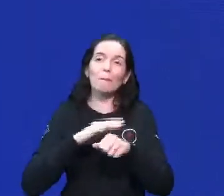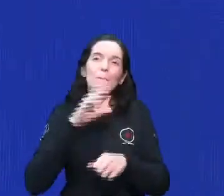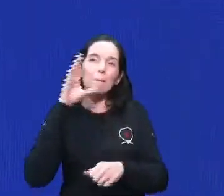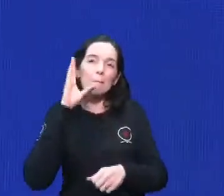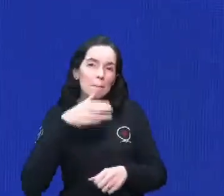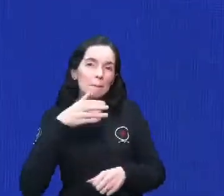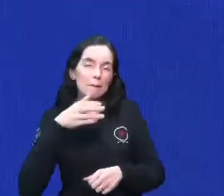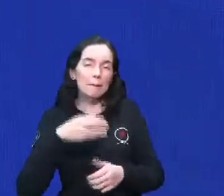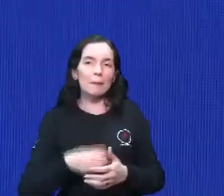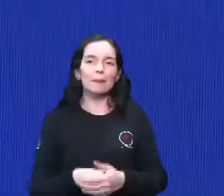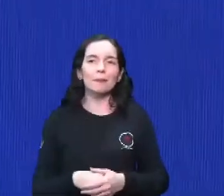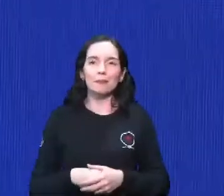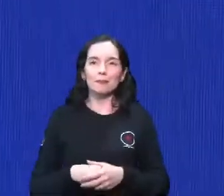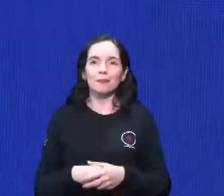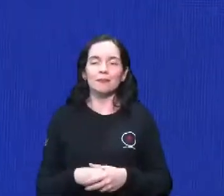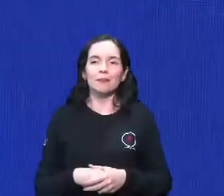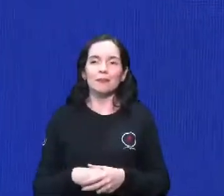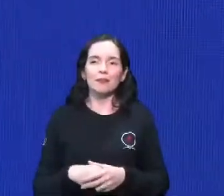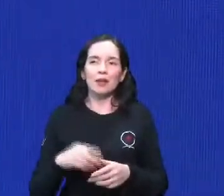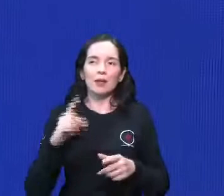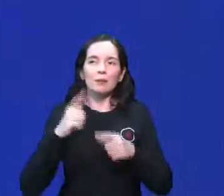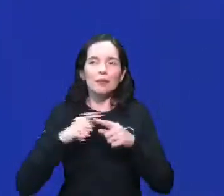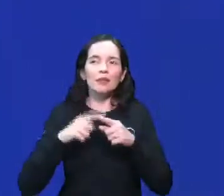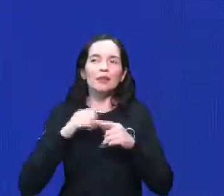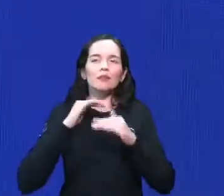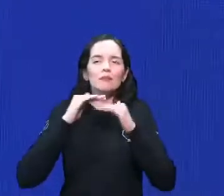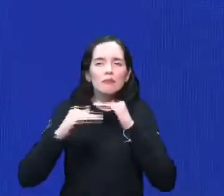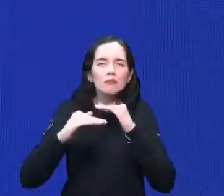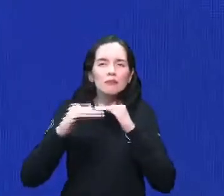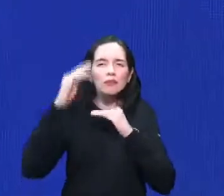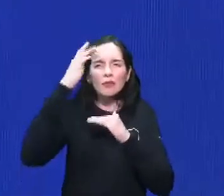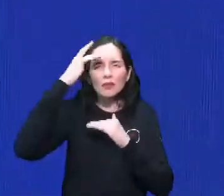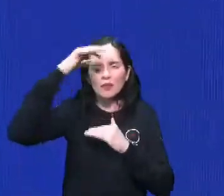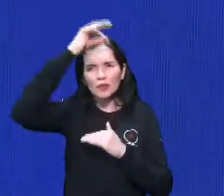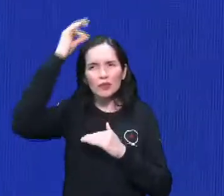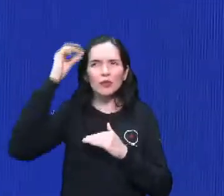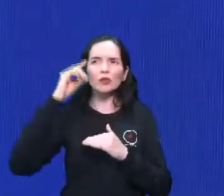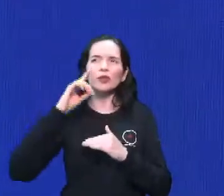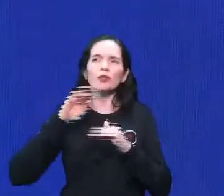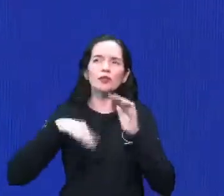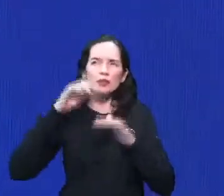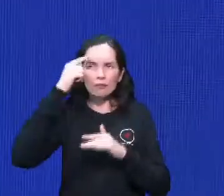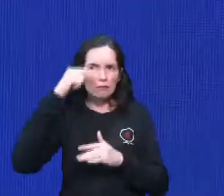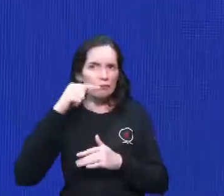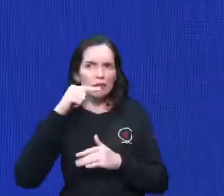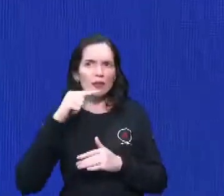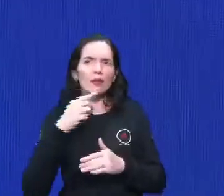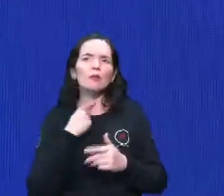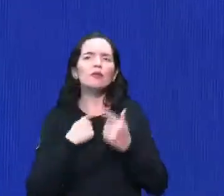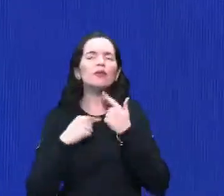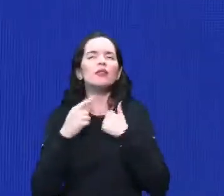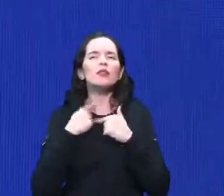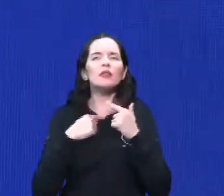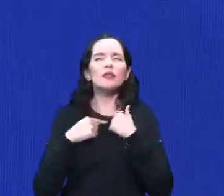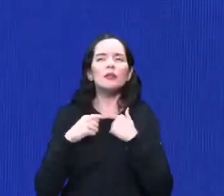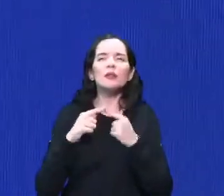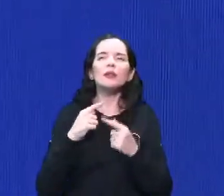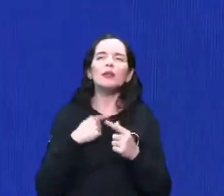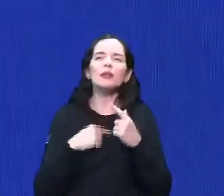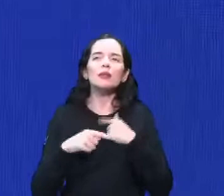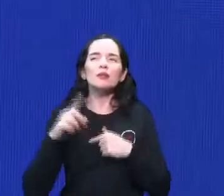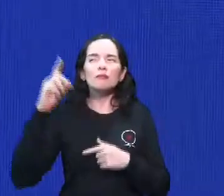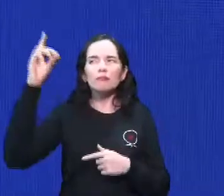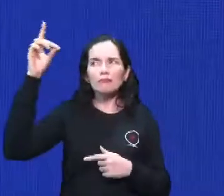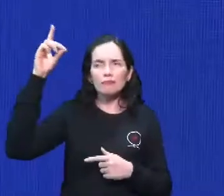Santo planta a vontade de Deus em você. E aí você não sabe por que você tem essa vontade, mas é só porque você está identificando-se com aquilo